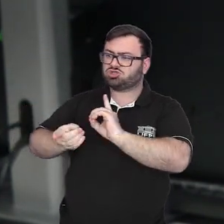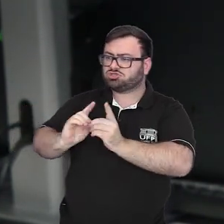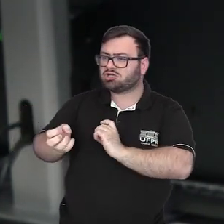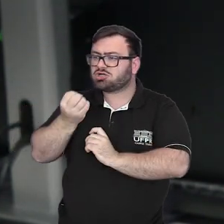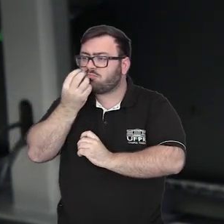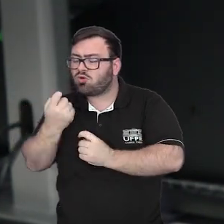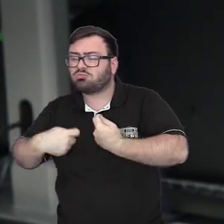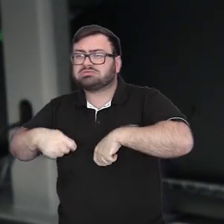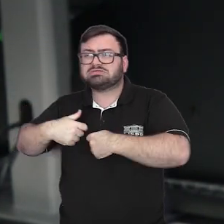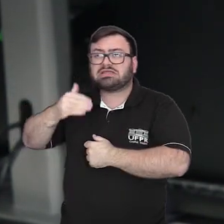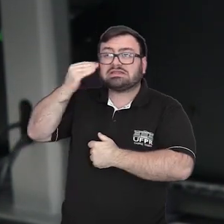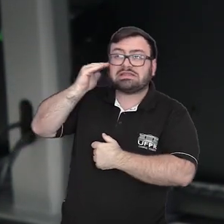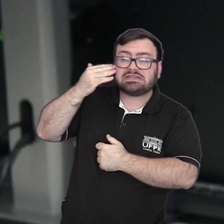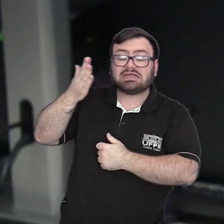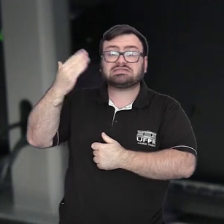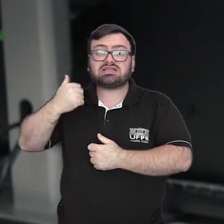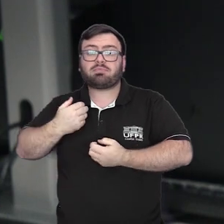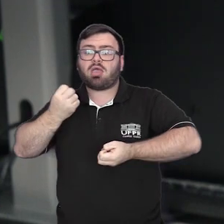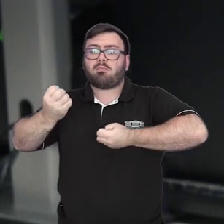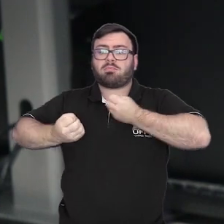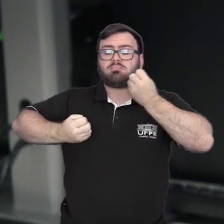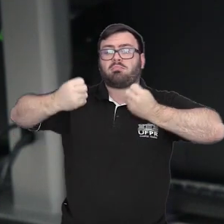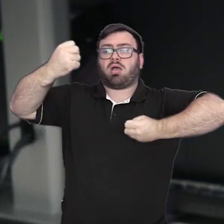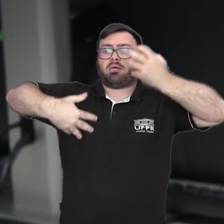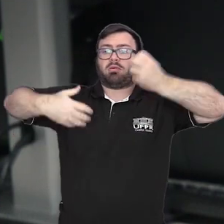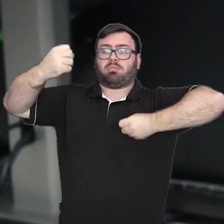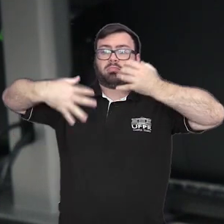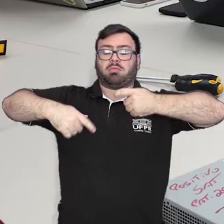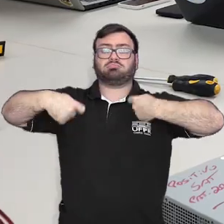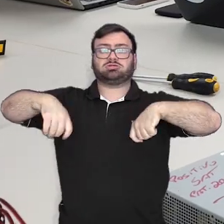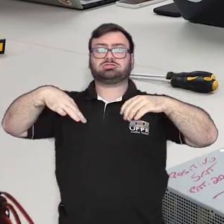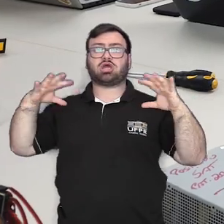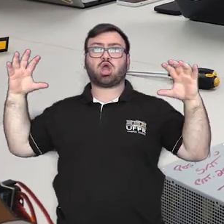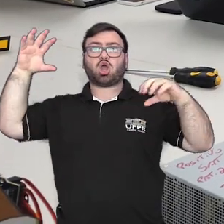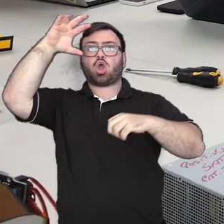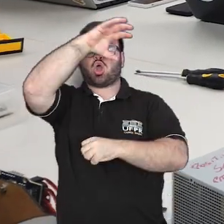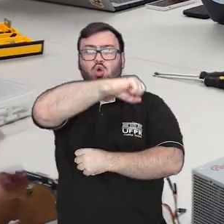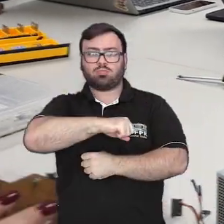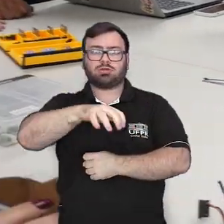tem que entender, você tem que saber falar, você tem que compreender tudo.